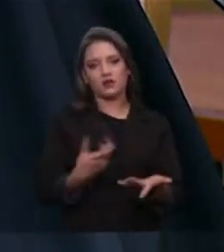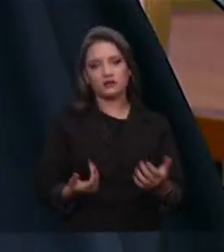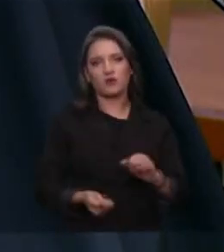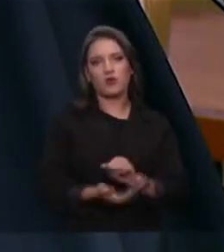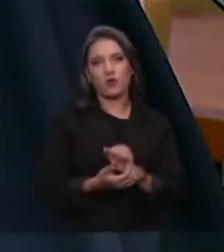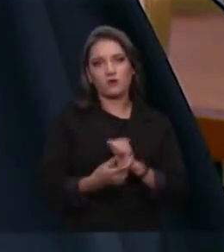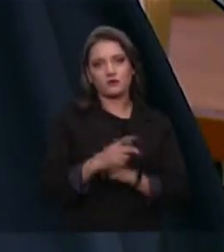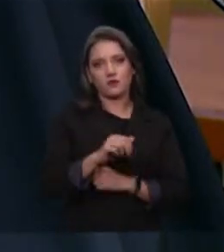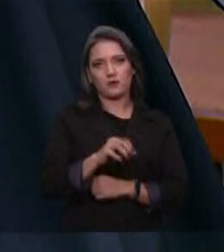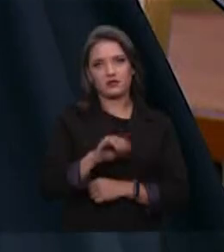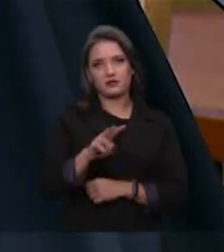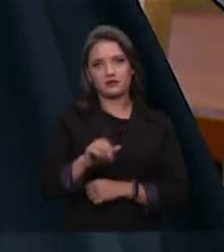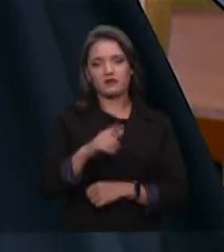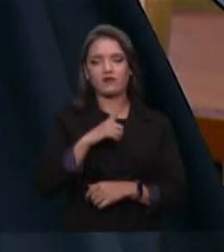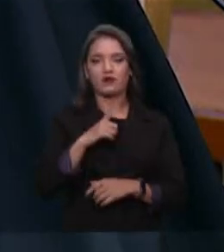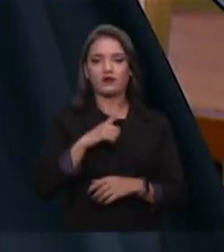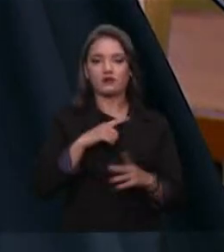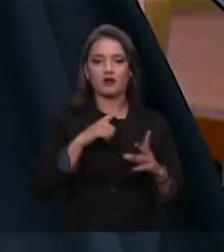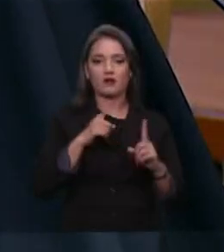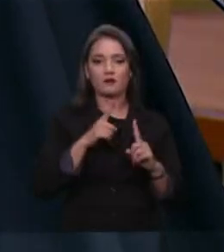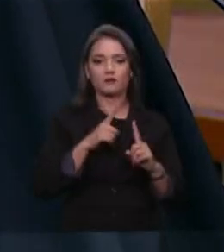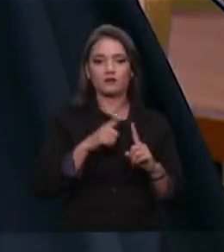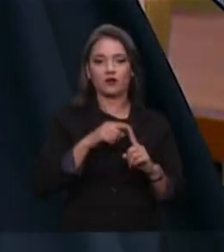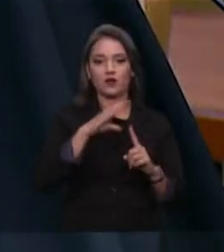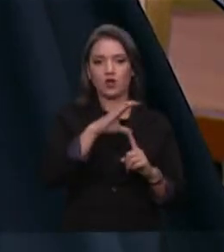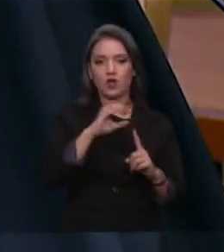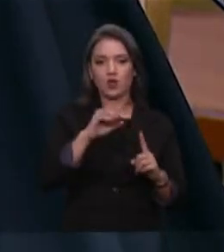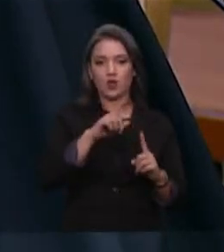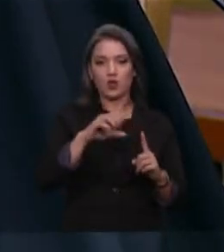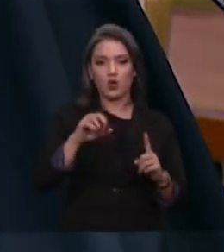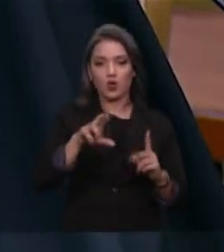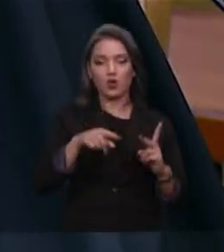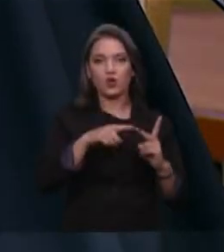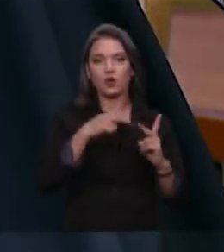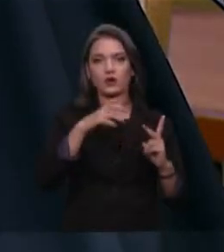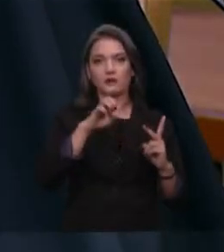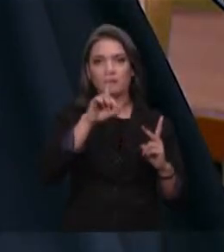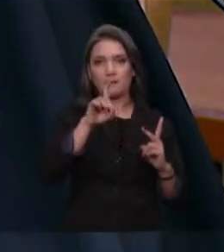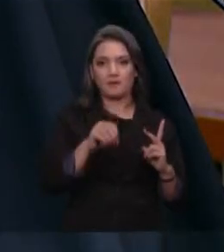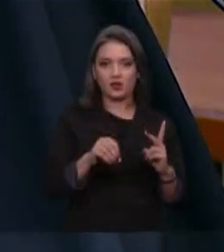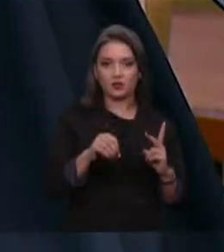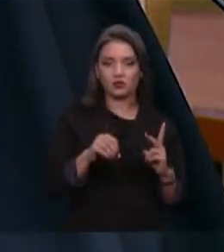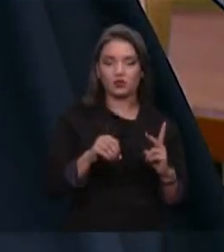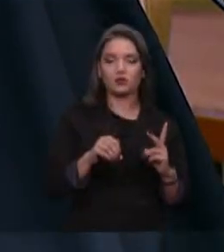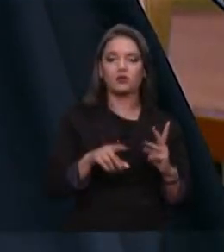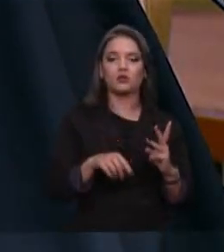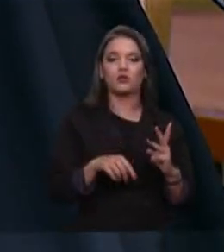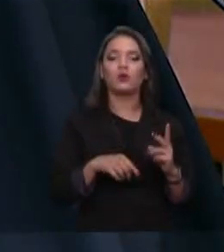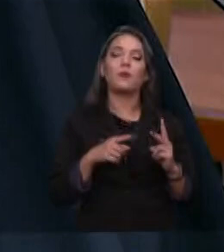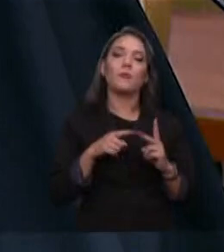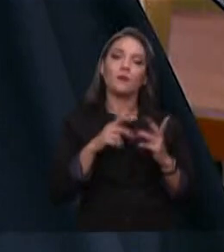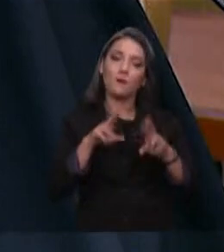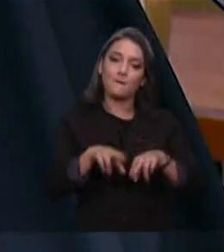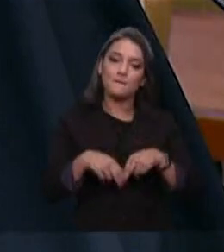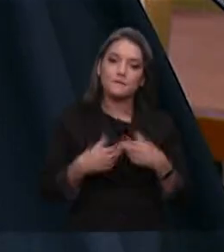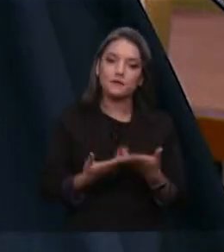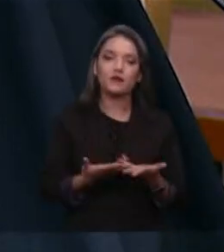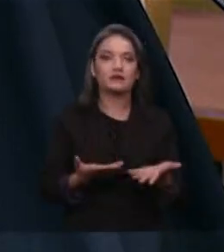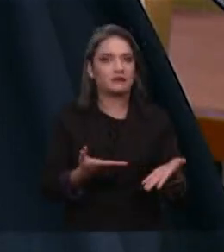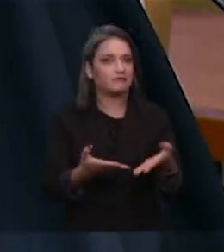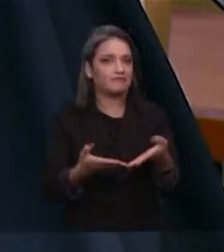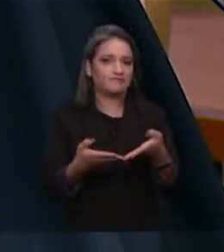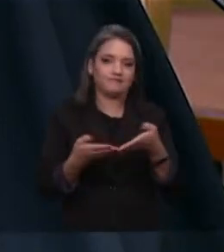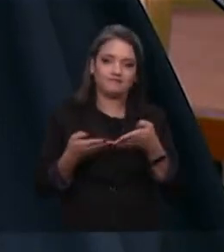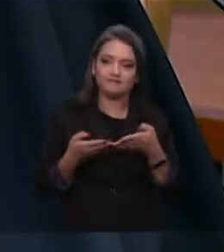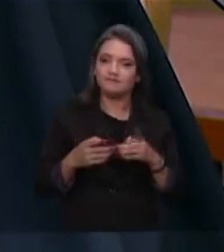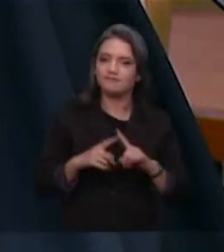corrupção passiva imputada aos acusados Fernando Afonso Collor de Mello e Pedro Paulo Bergamaschi de Leone Ramos, razão pela qual peço a mais